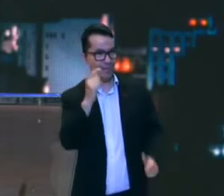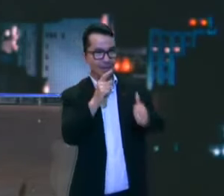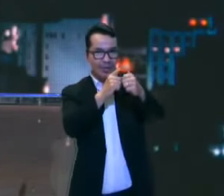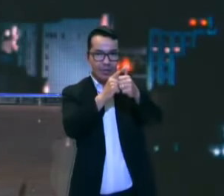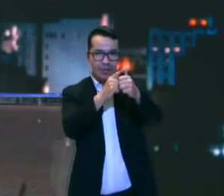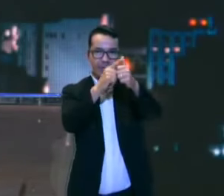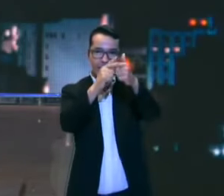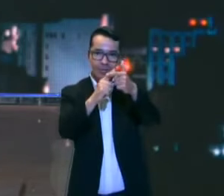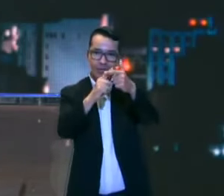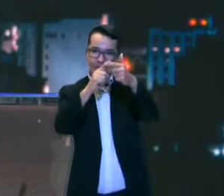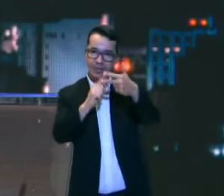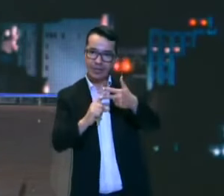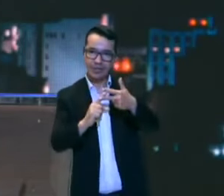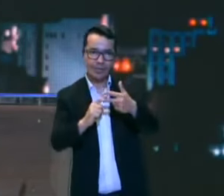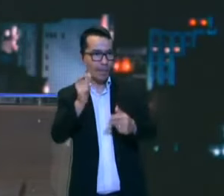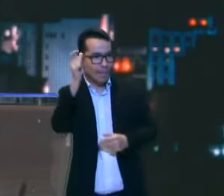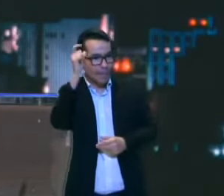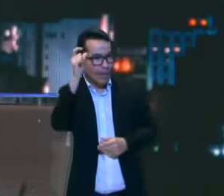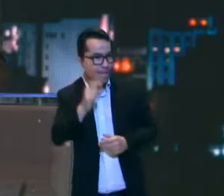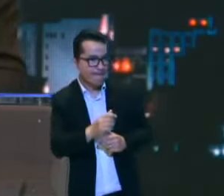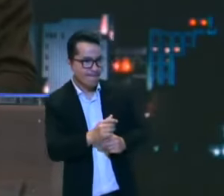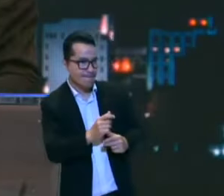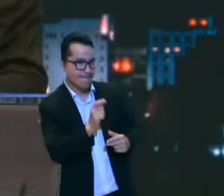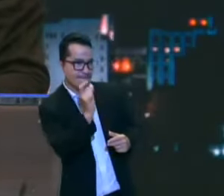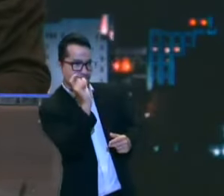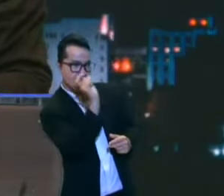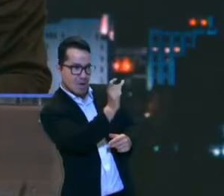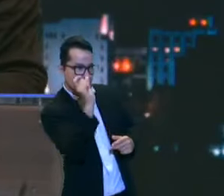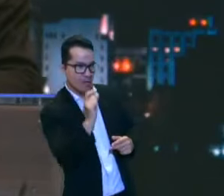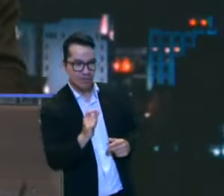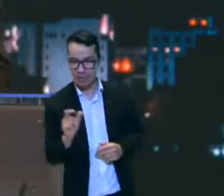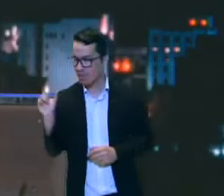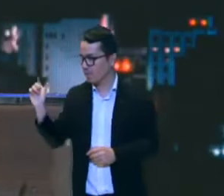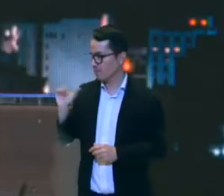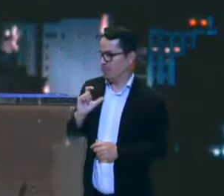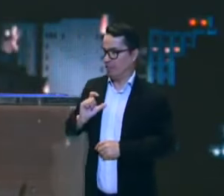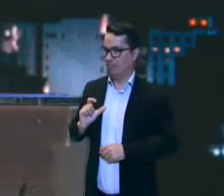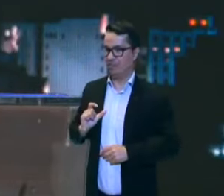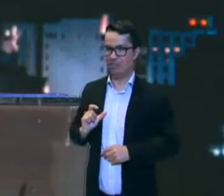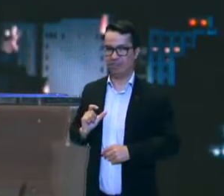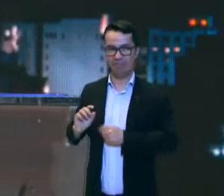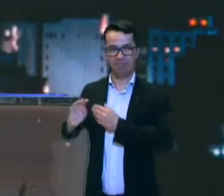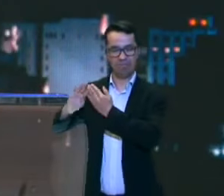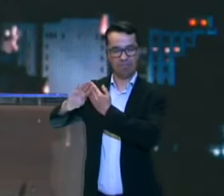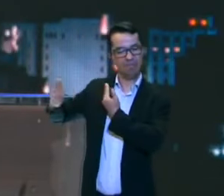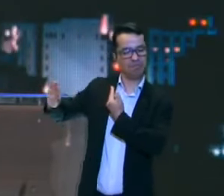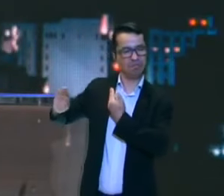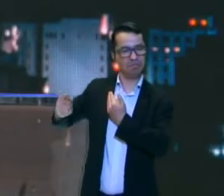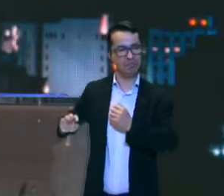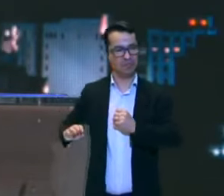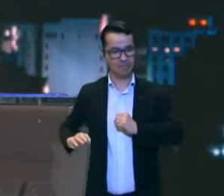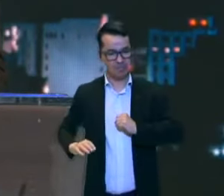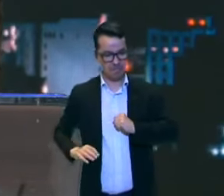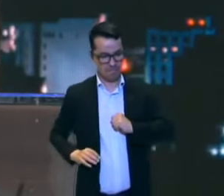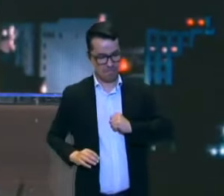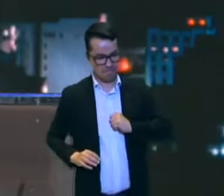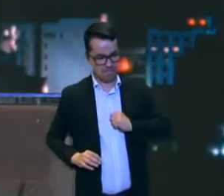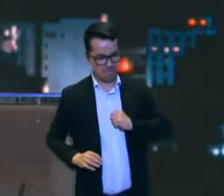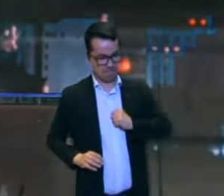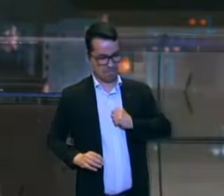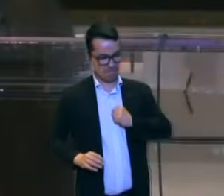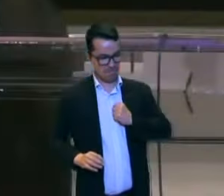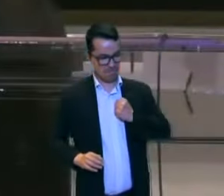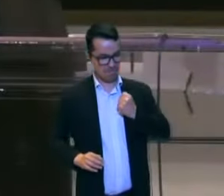assim que o inimigo trabalha. E a Bíblia vai dizer que é difícil lidar com ofensa. Provérbios 18:19: é